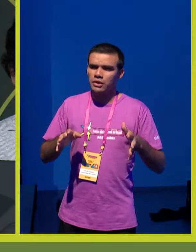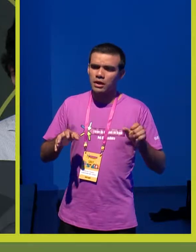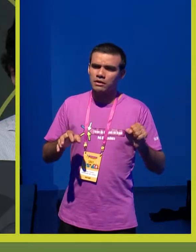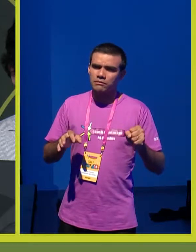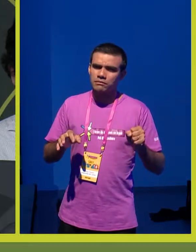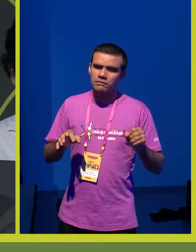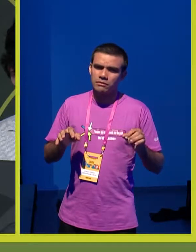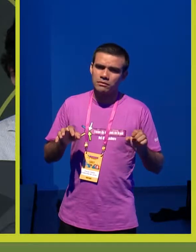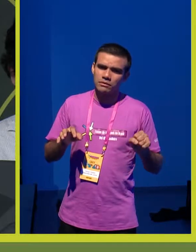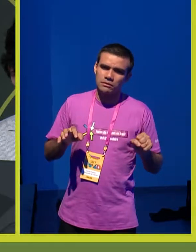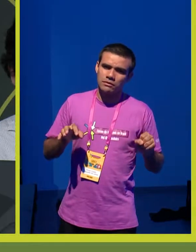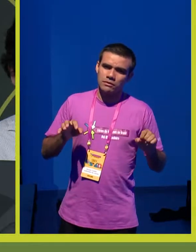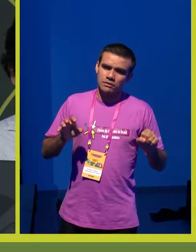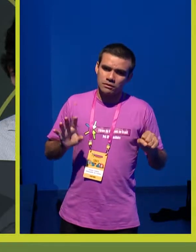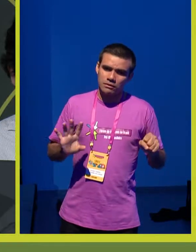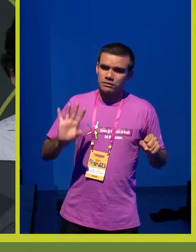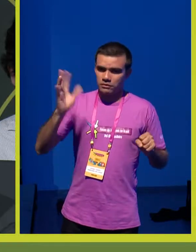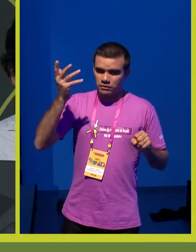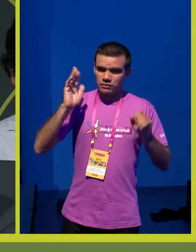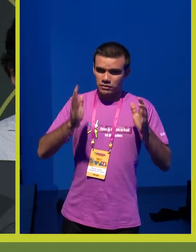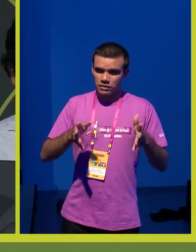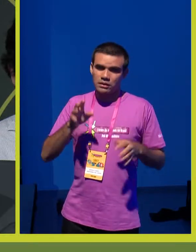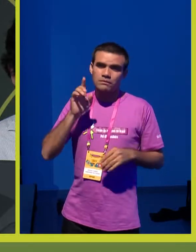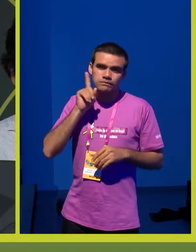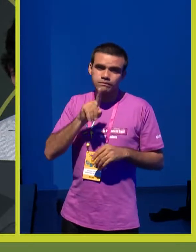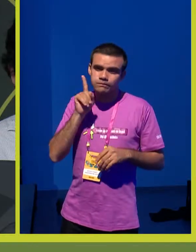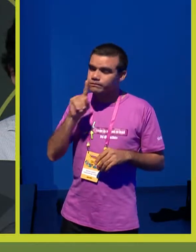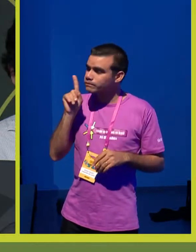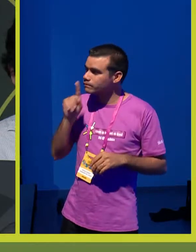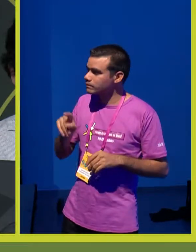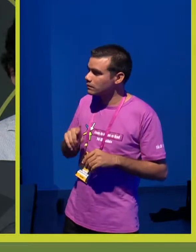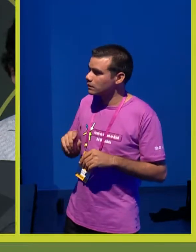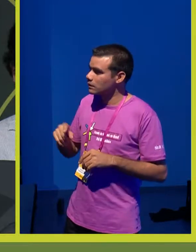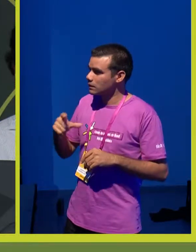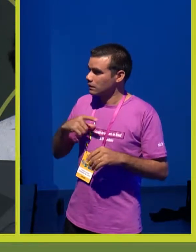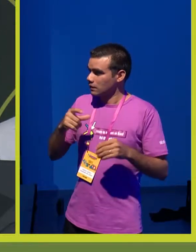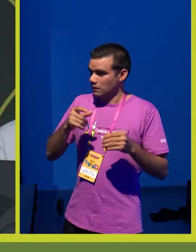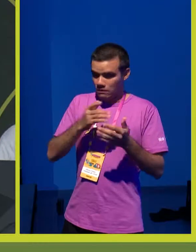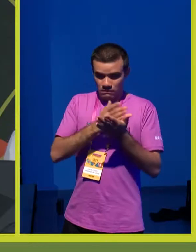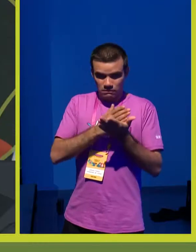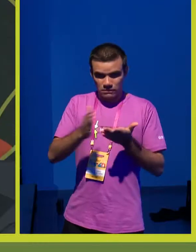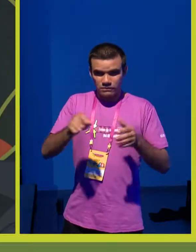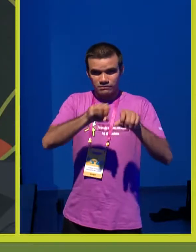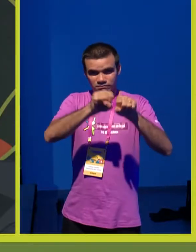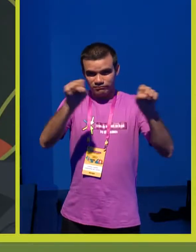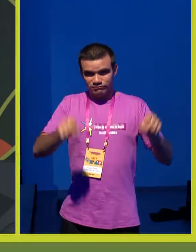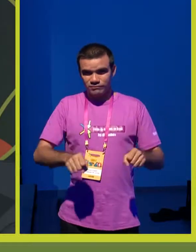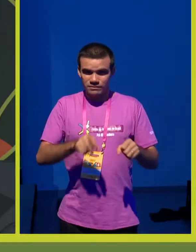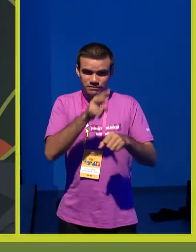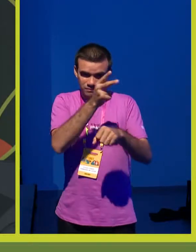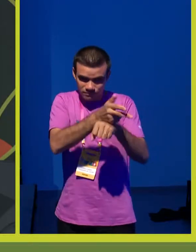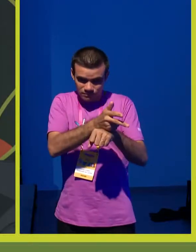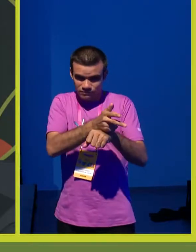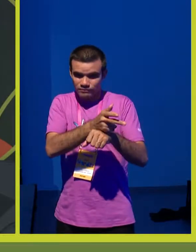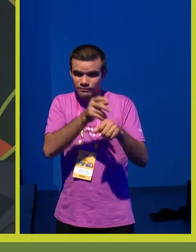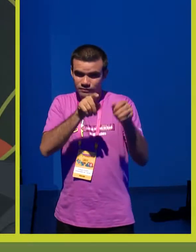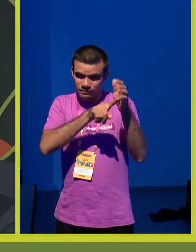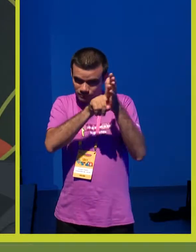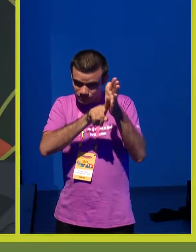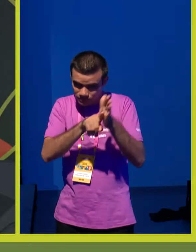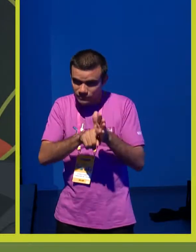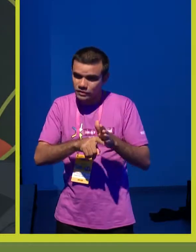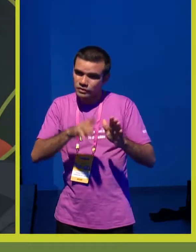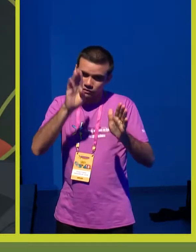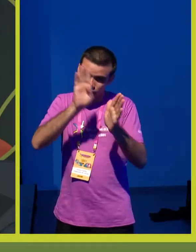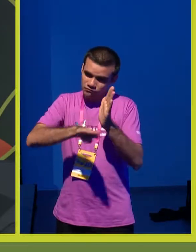algumas cidades principalmente cidades dos Estados Unidos por isso que começaram a tirar os sistemas de vigilância pública